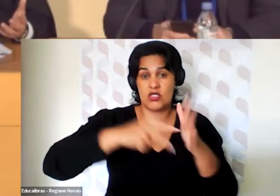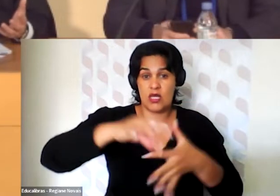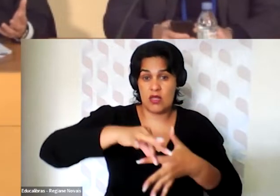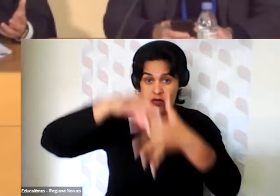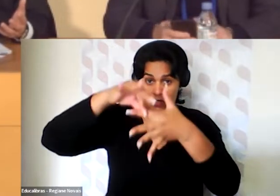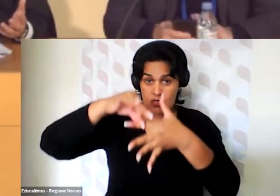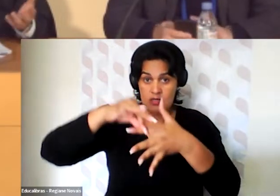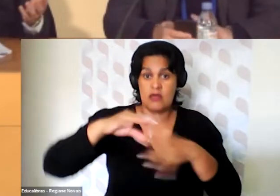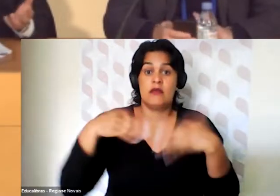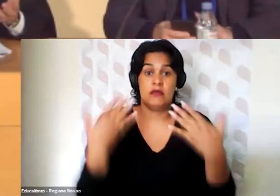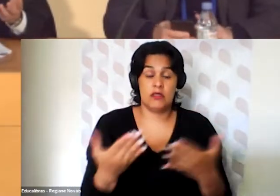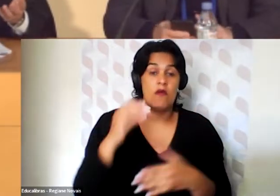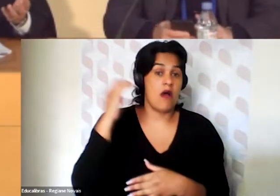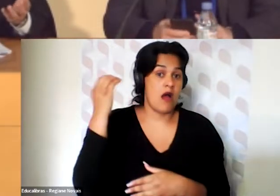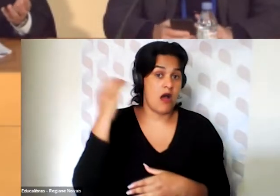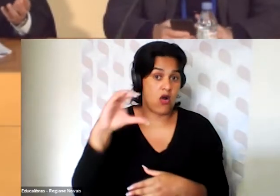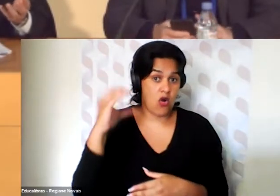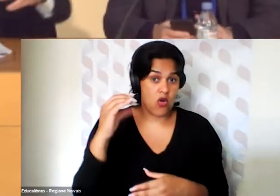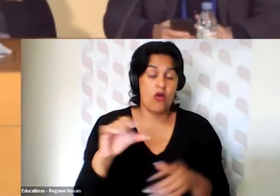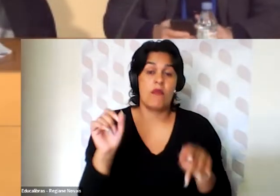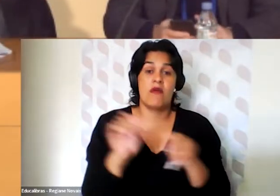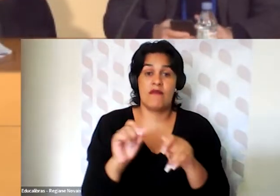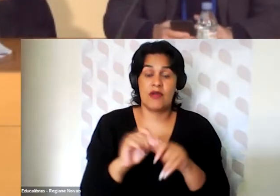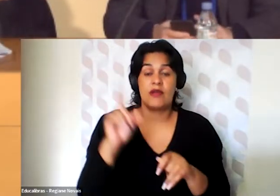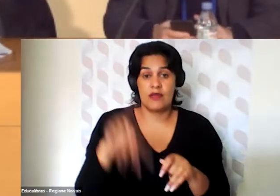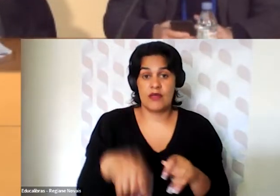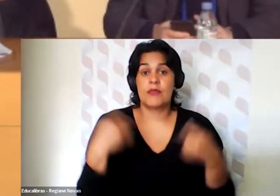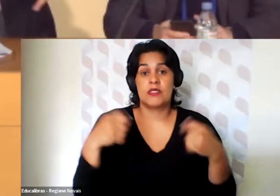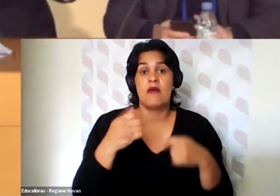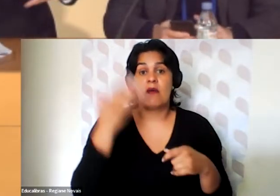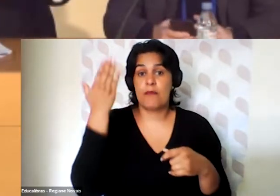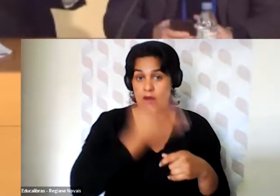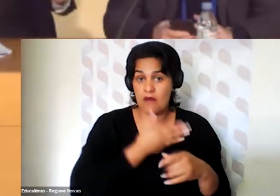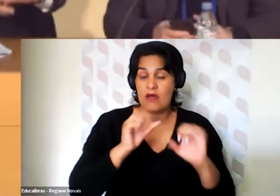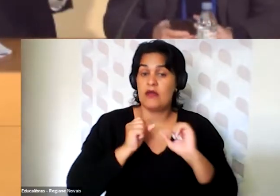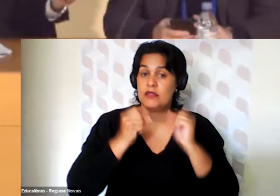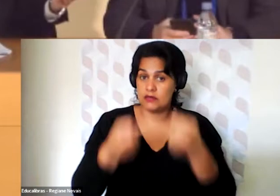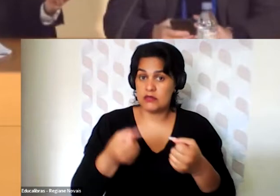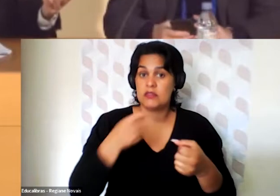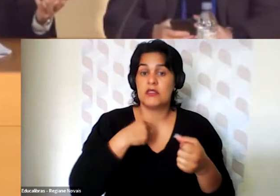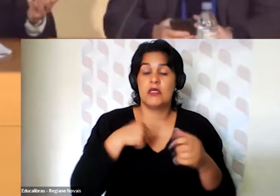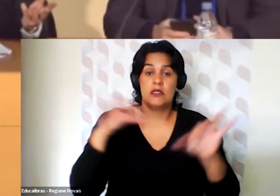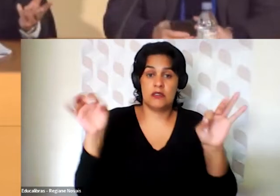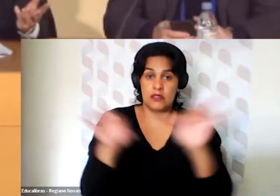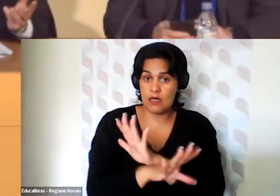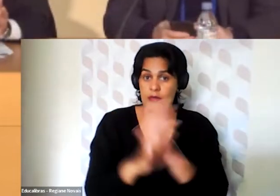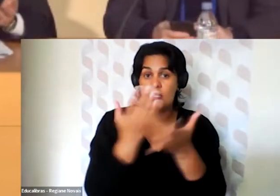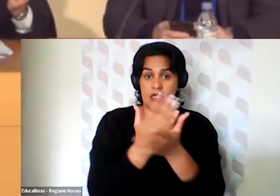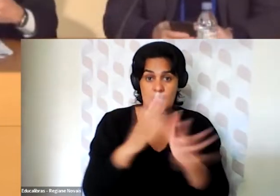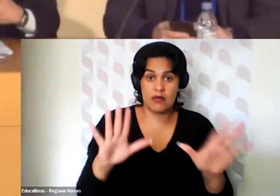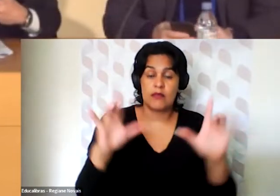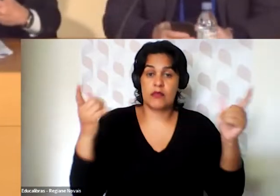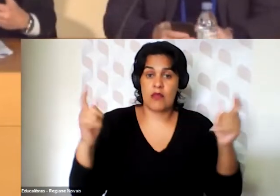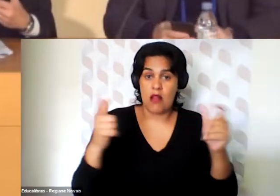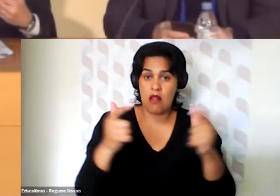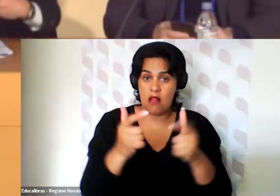coisa que um governo, obviamente, né, não é uma coisa que você muda a legislação e resolve, né? Quer dizer, obviamente não é permitido matar líderes sindicalistas,